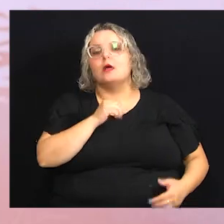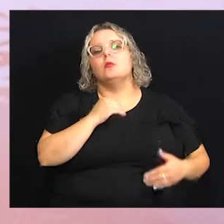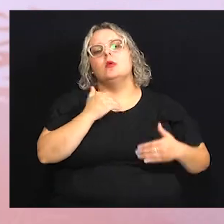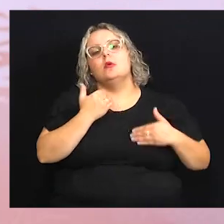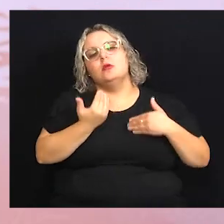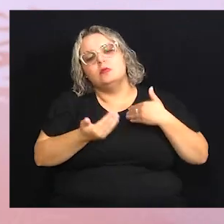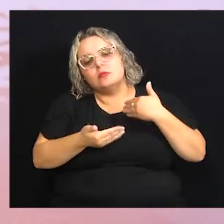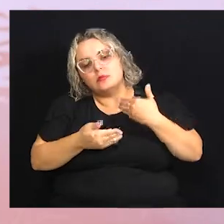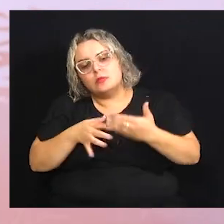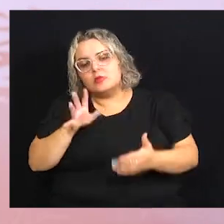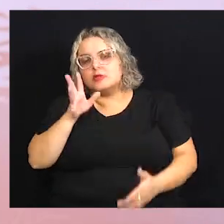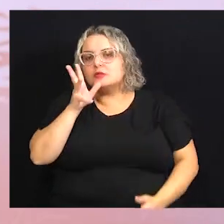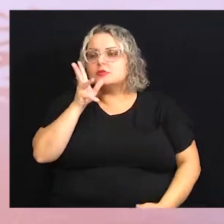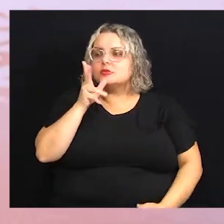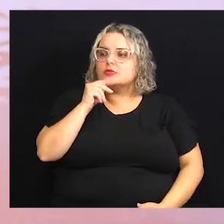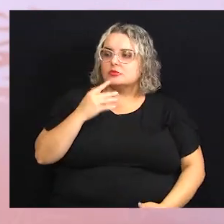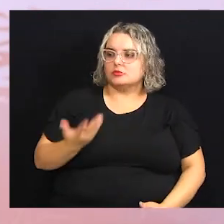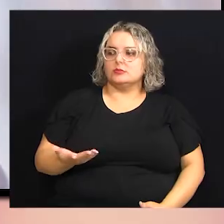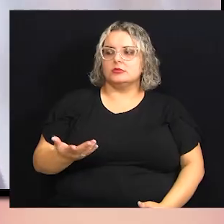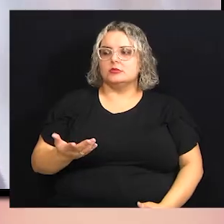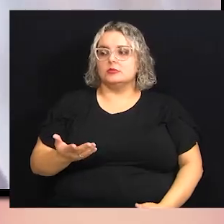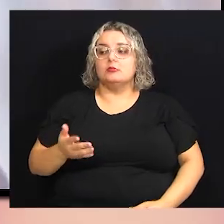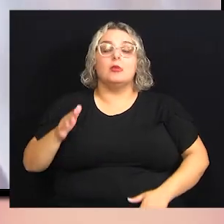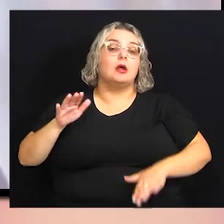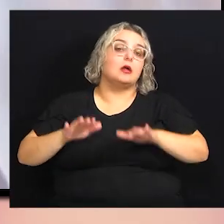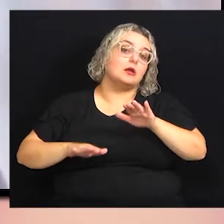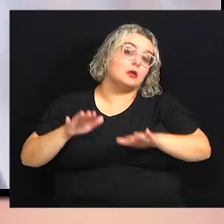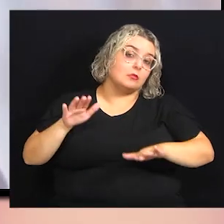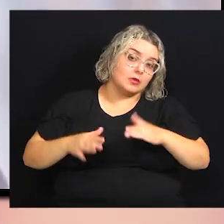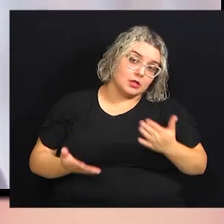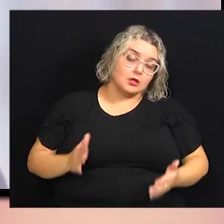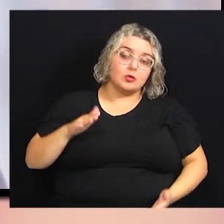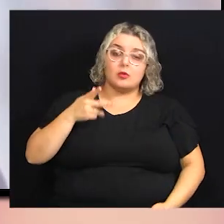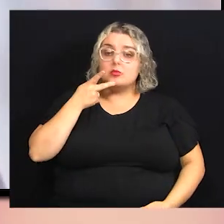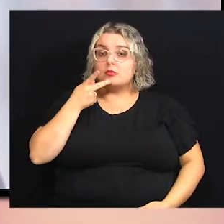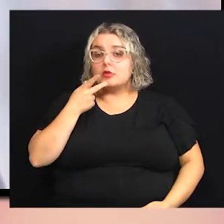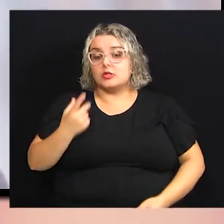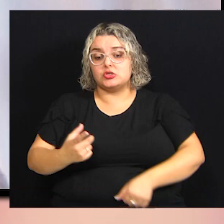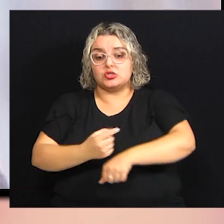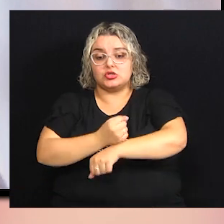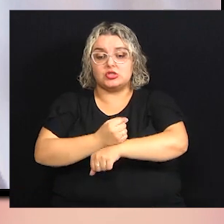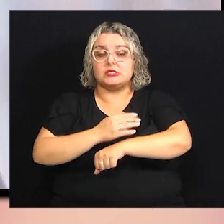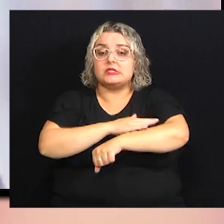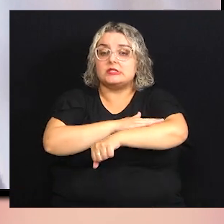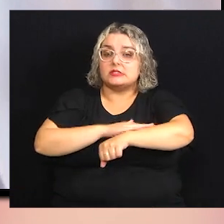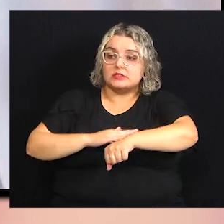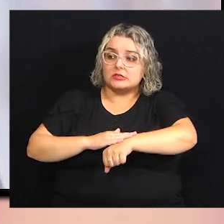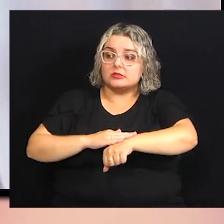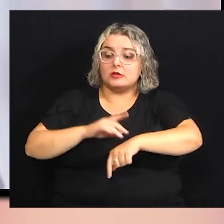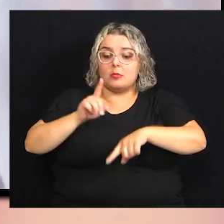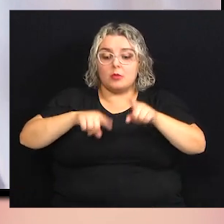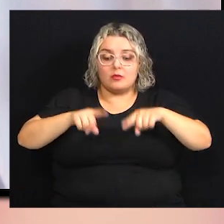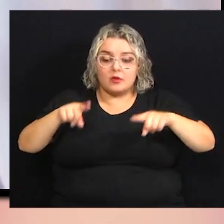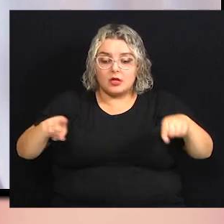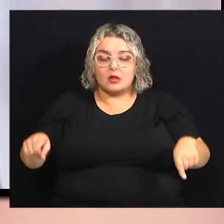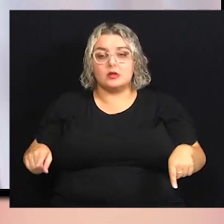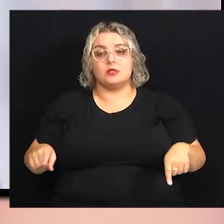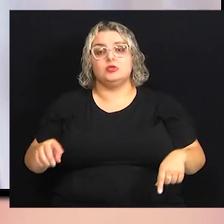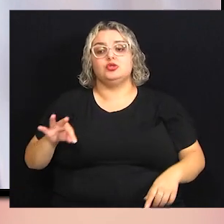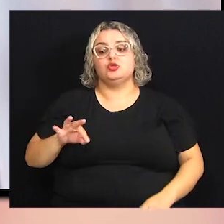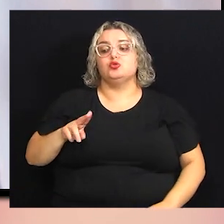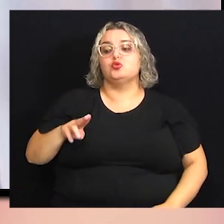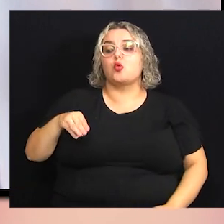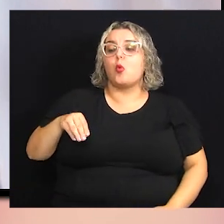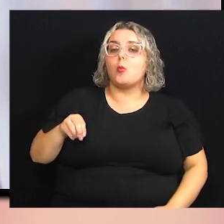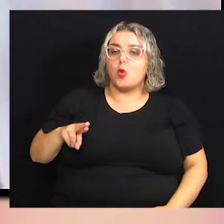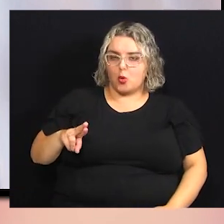ou bem lentamente? Isso depende. Quando a gente fala de câncer de pele, a gente está falando de uma variedade muito grande